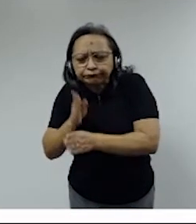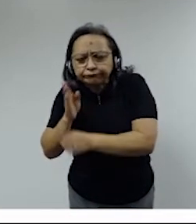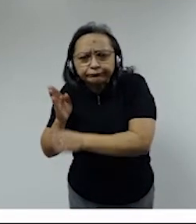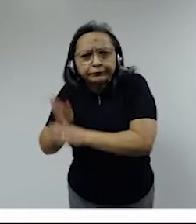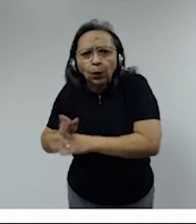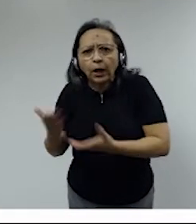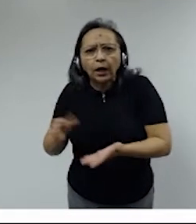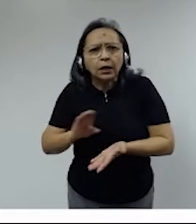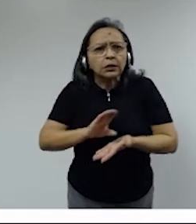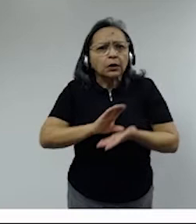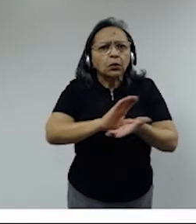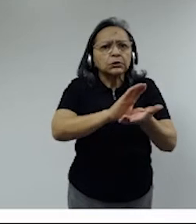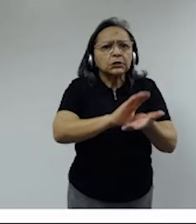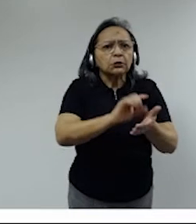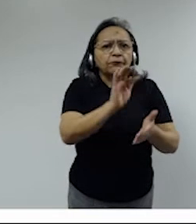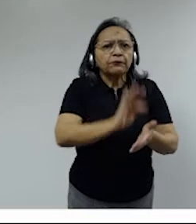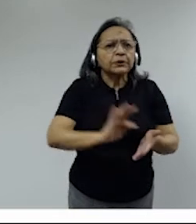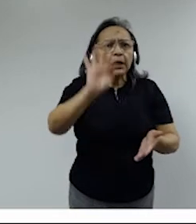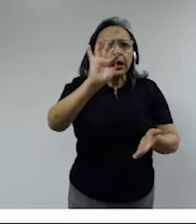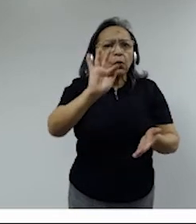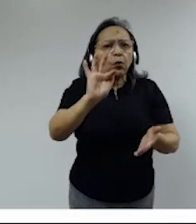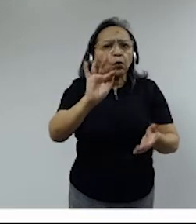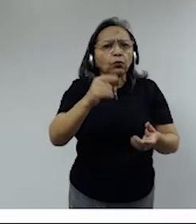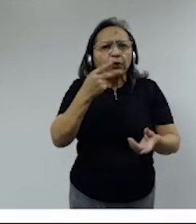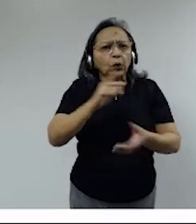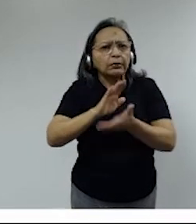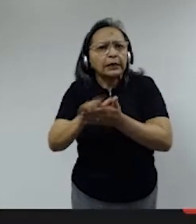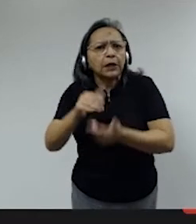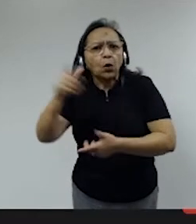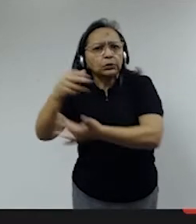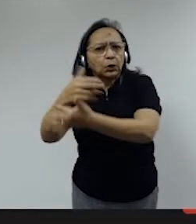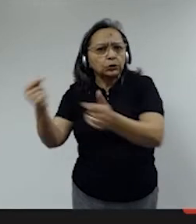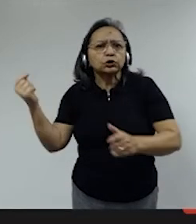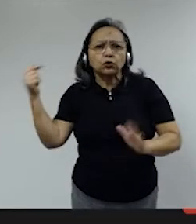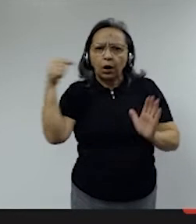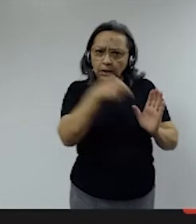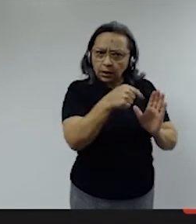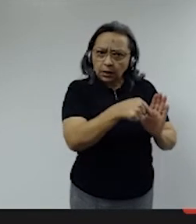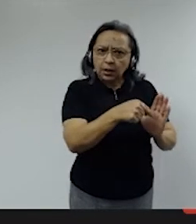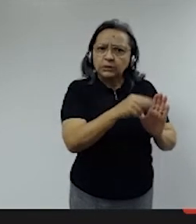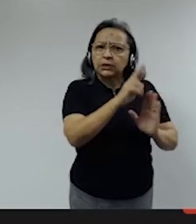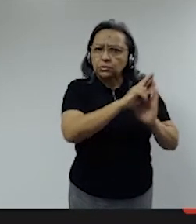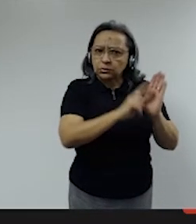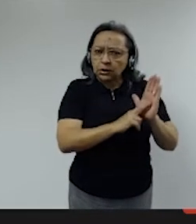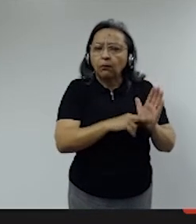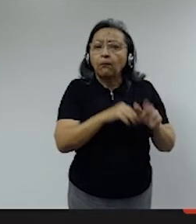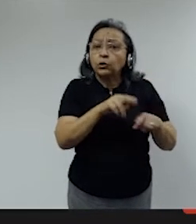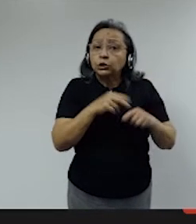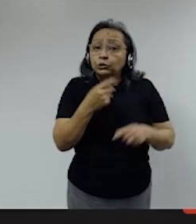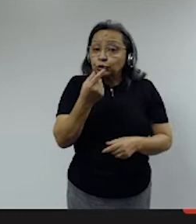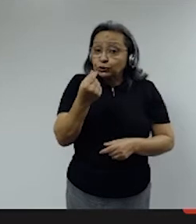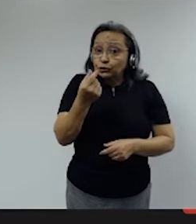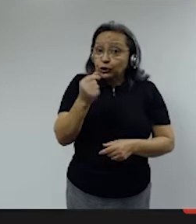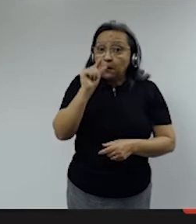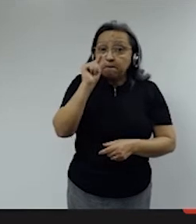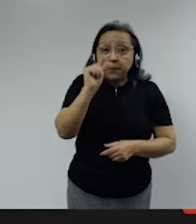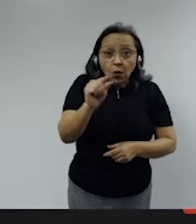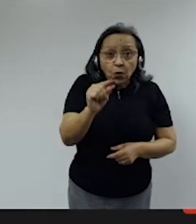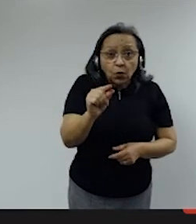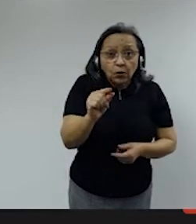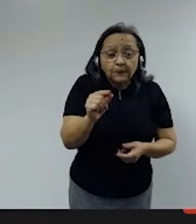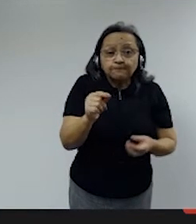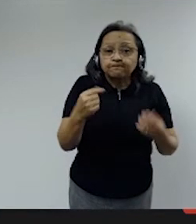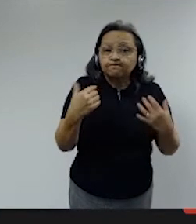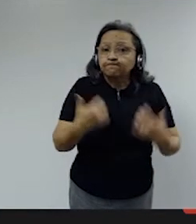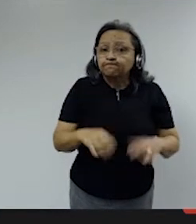nada, a não ser por essa resolução 2156. Então, os recursos escassos, eles começaram muito mais